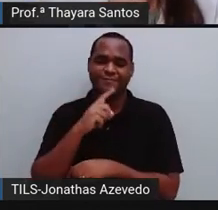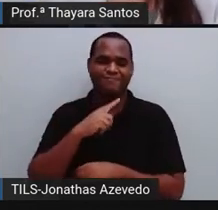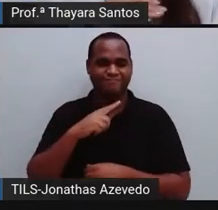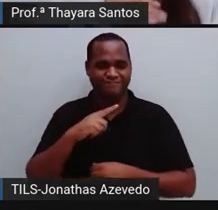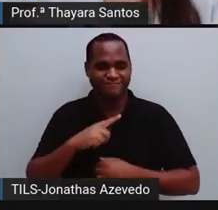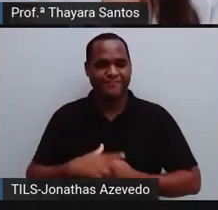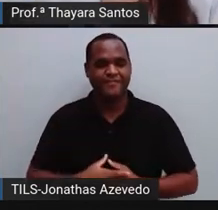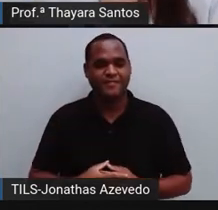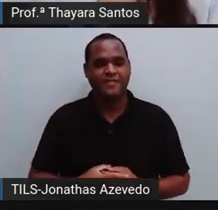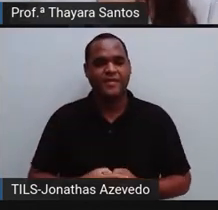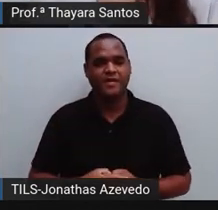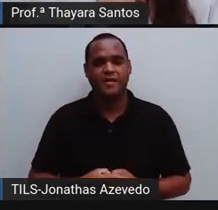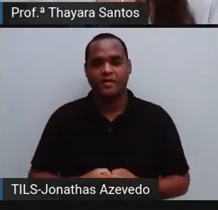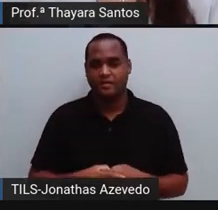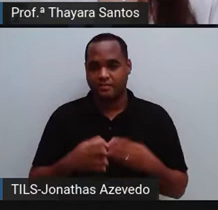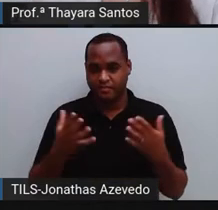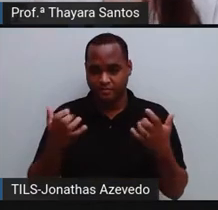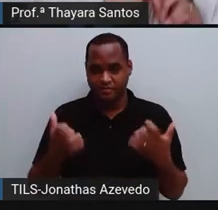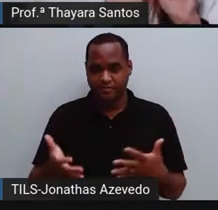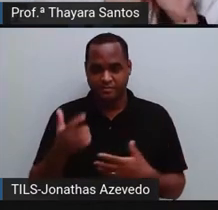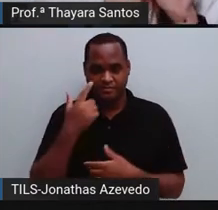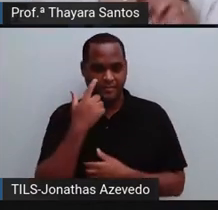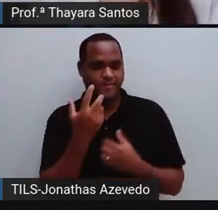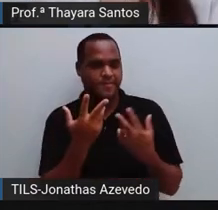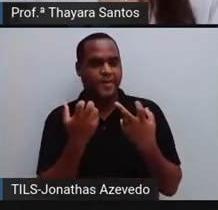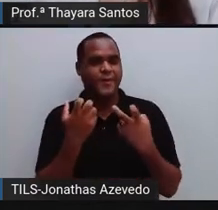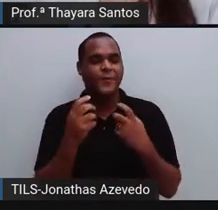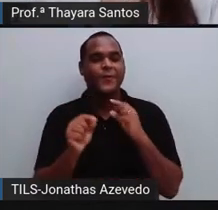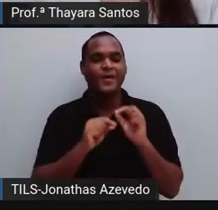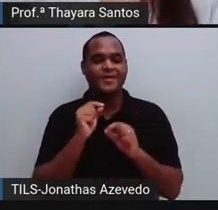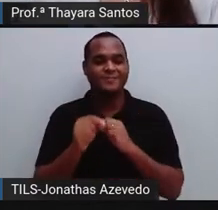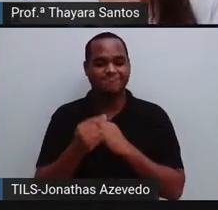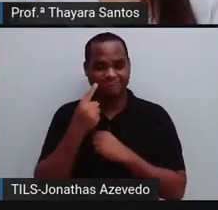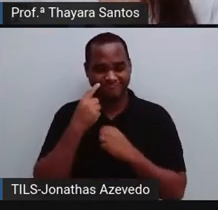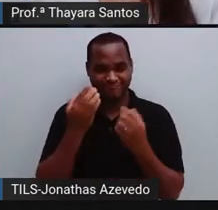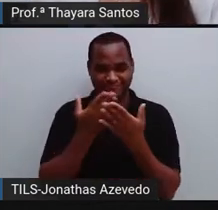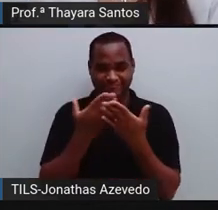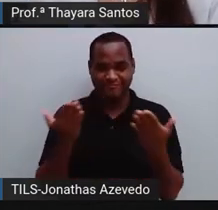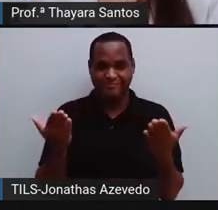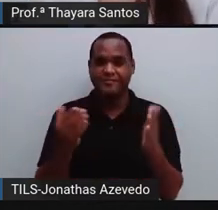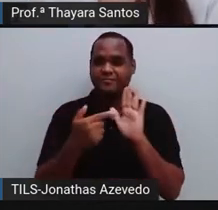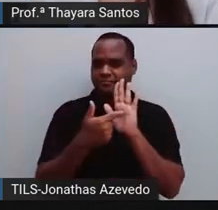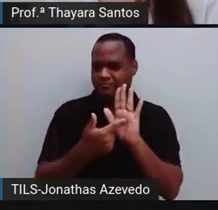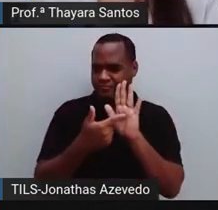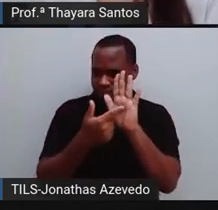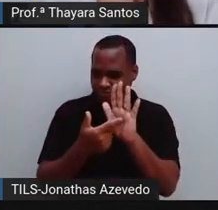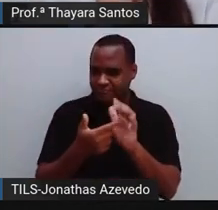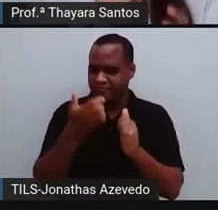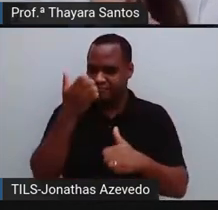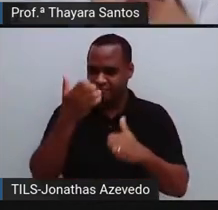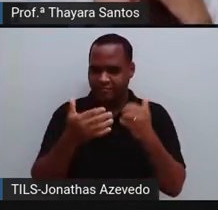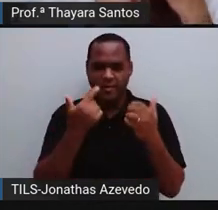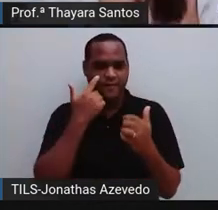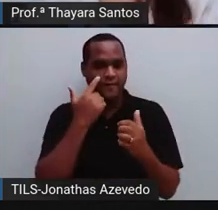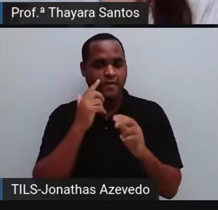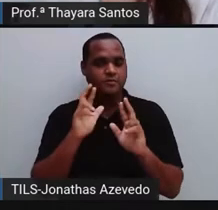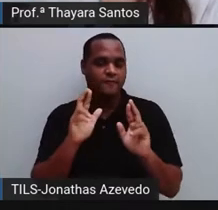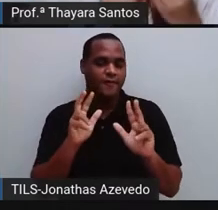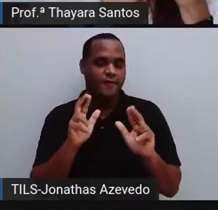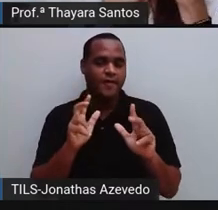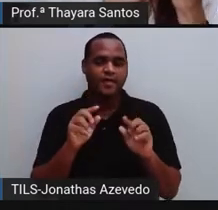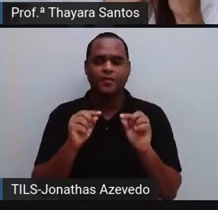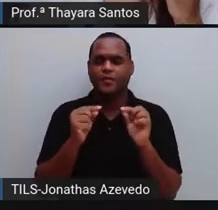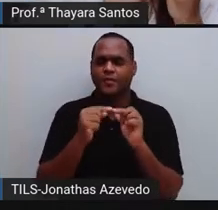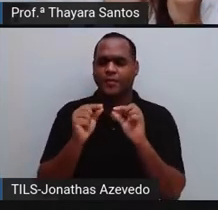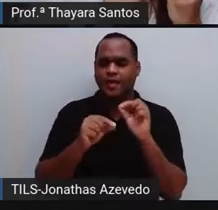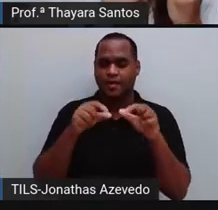objeto. E a gente vai perceber isso com esse simulador que eu vou colocar para vocês aqui, para a gente ver a diferença, né?